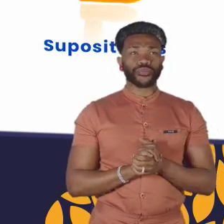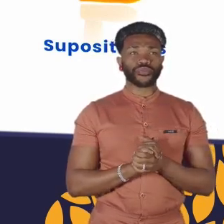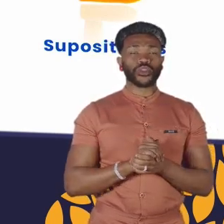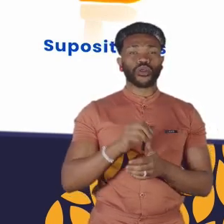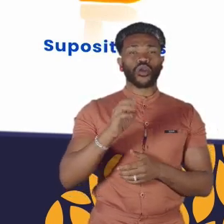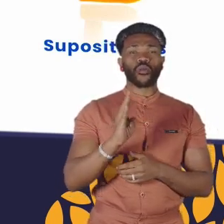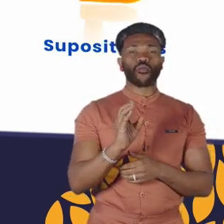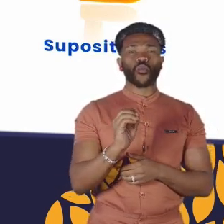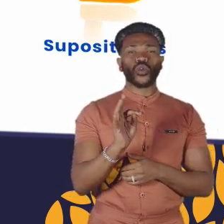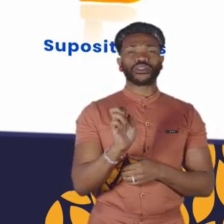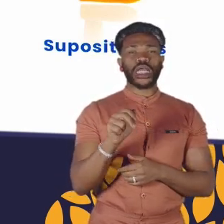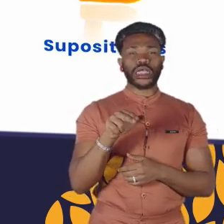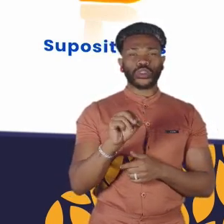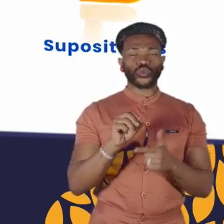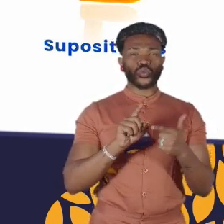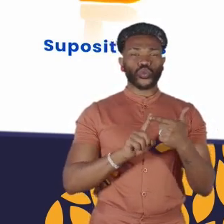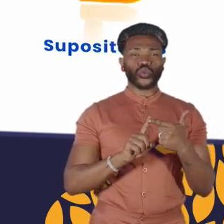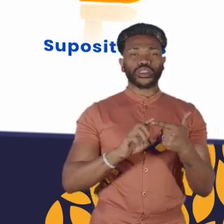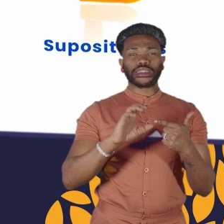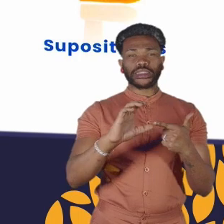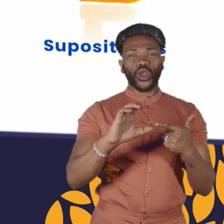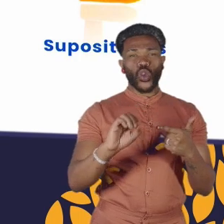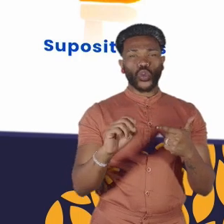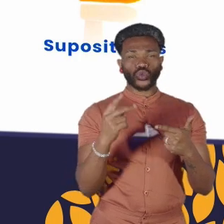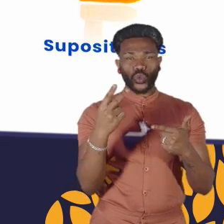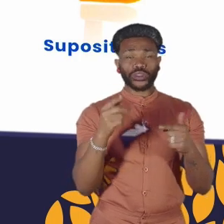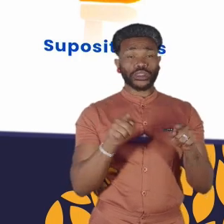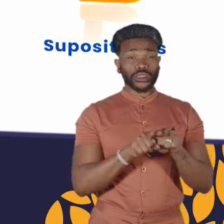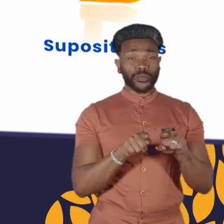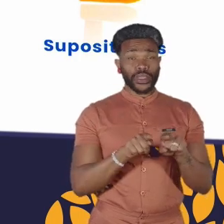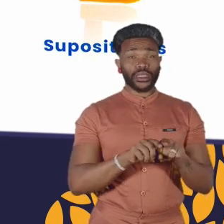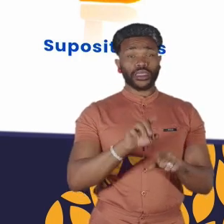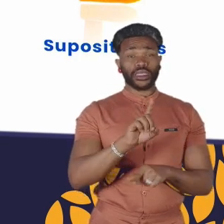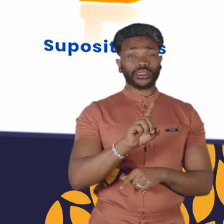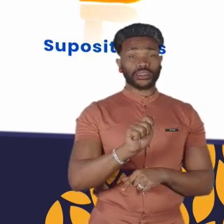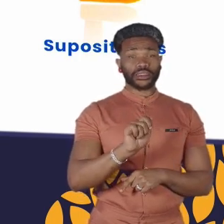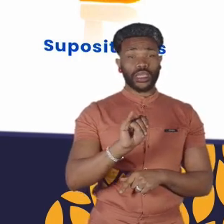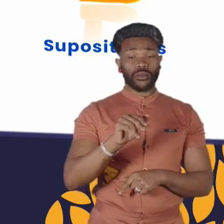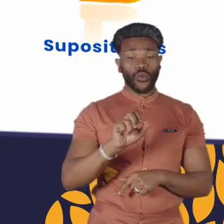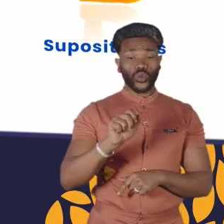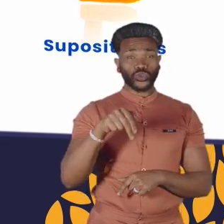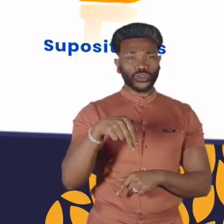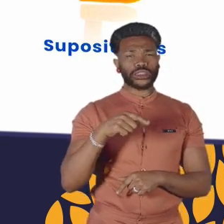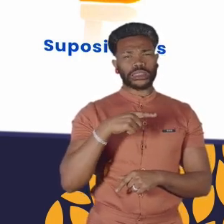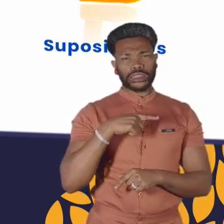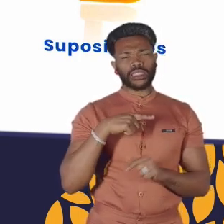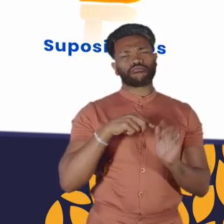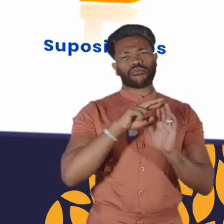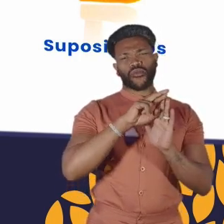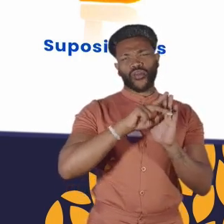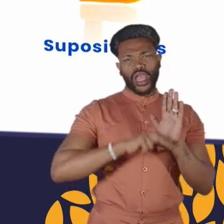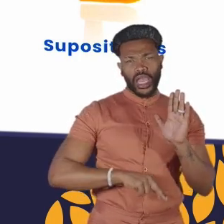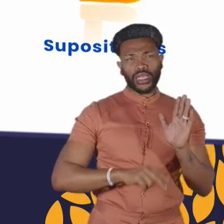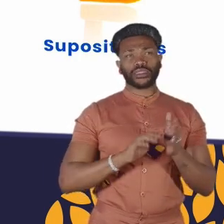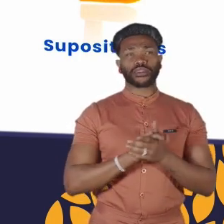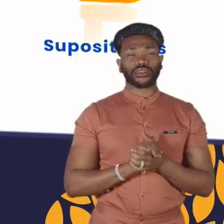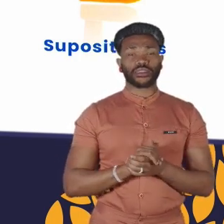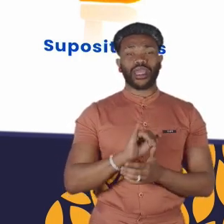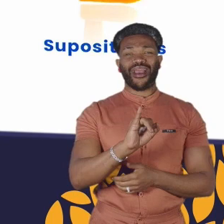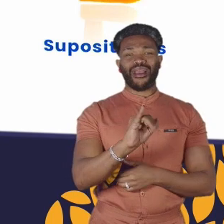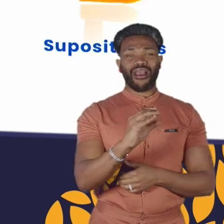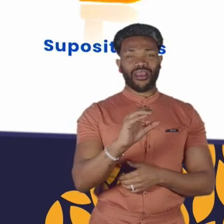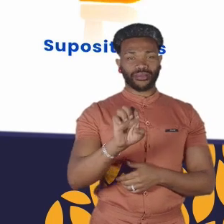no CO2, como estão trazendo agora também o Diamond, Source, o conhecido